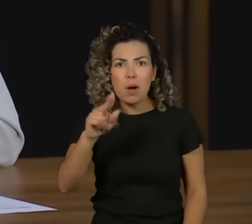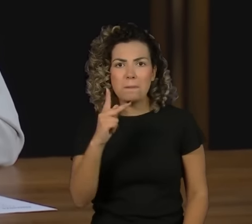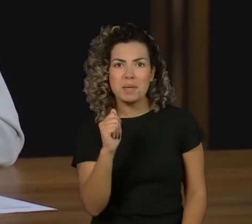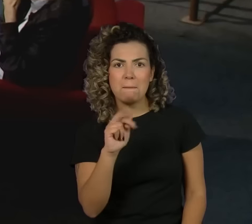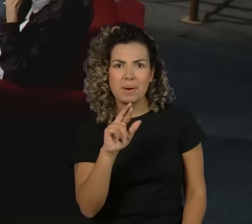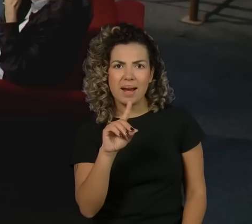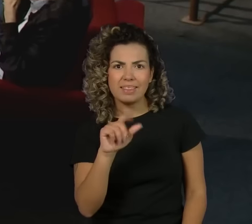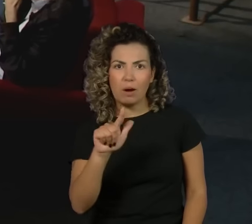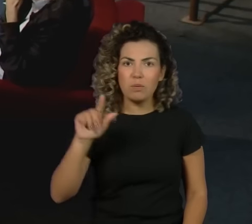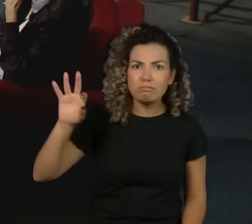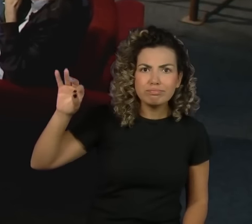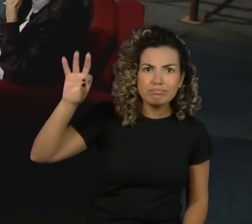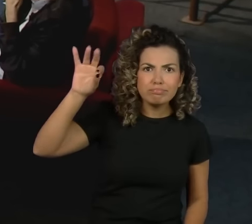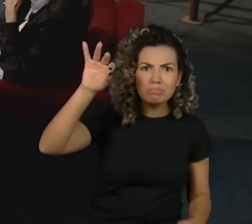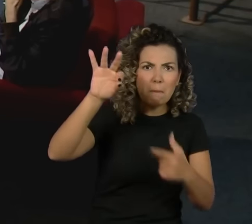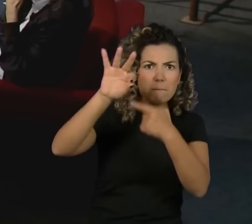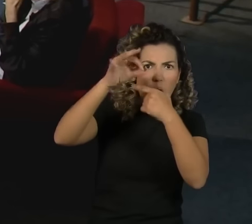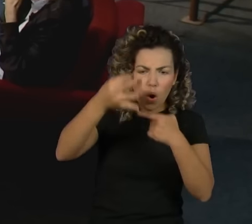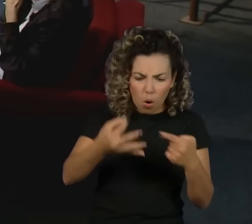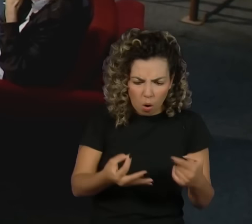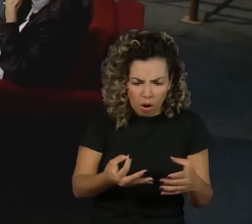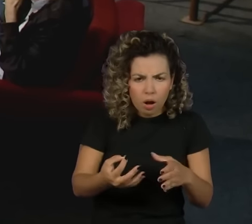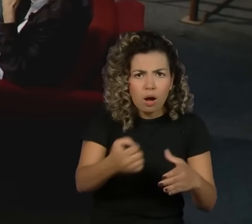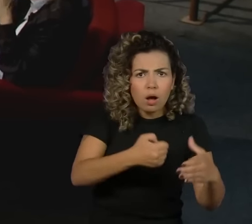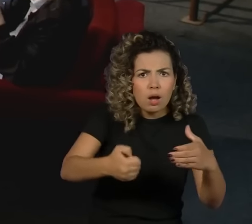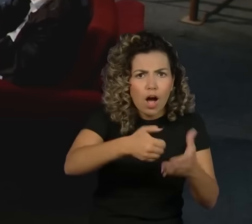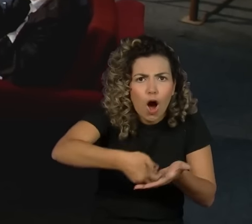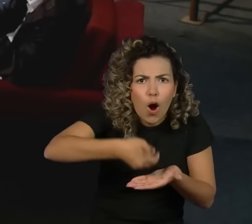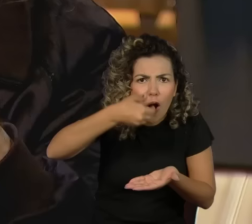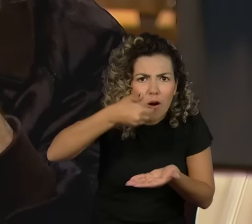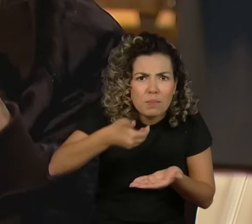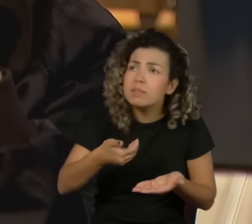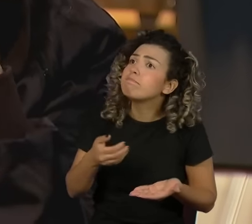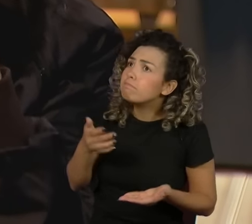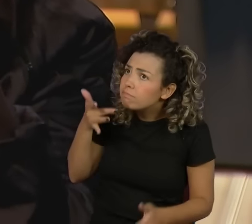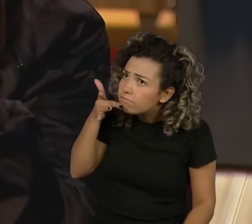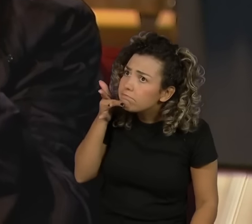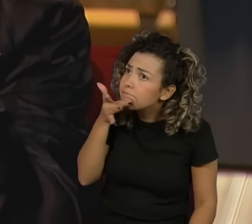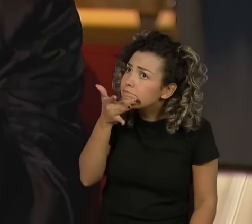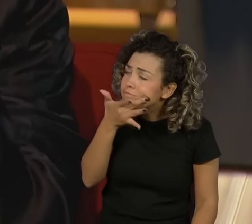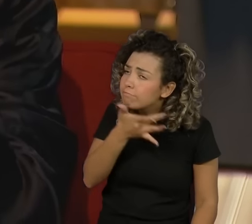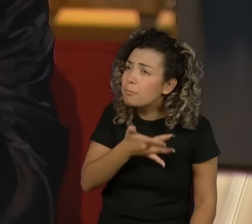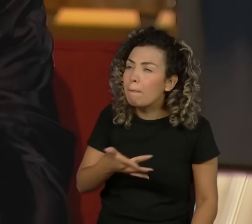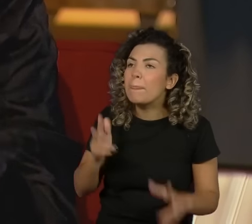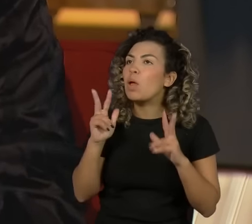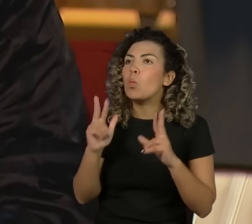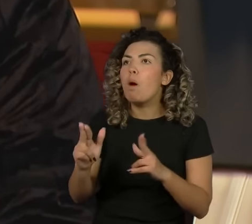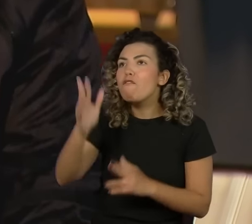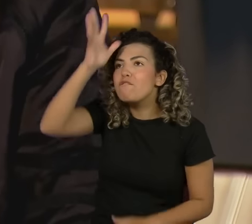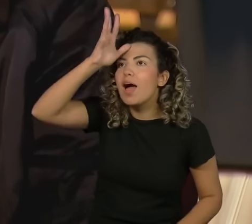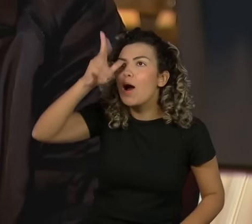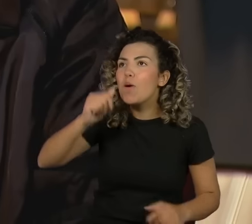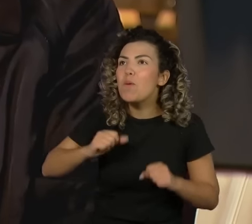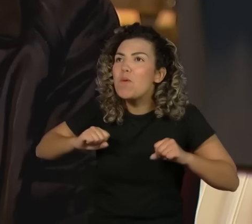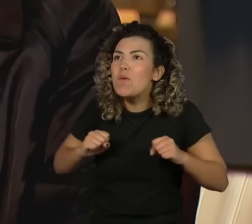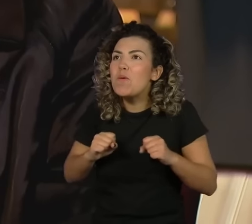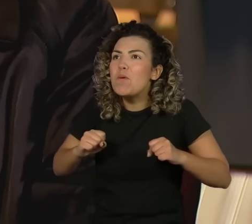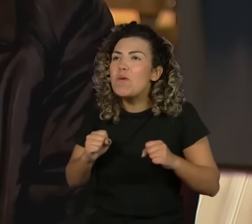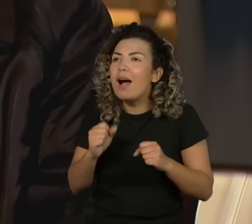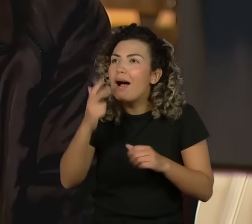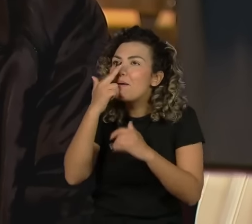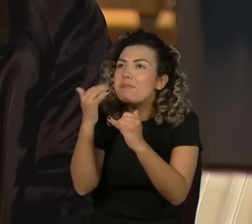pardal. Pardal, Não muito é? gostoso. É mesmo? Muito gostoso. Pequenininho. Ensopadinho, pequenininho. É que nem frango a passarinho. É que nem